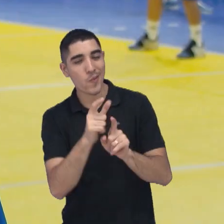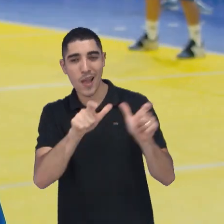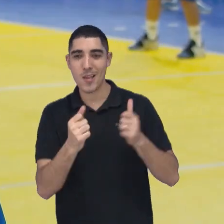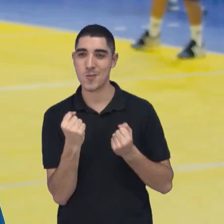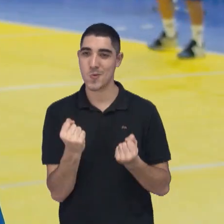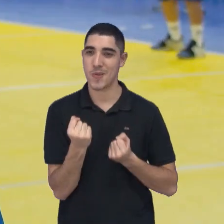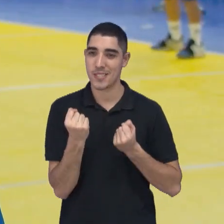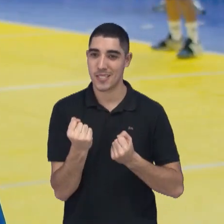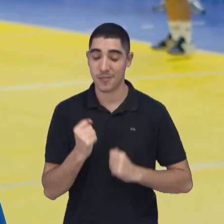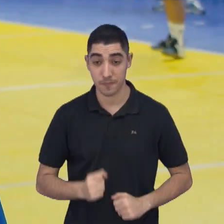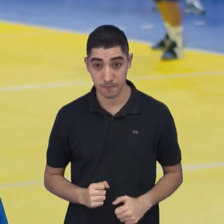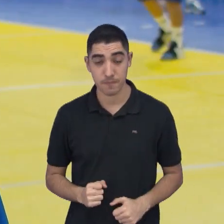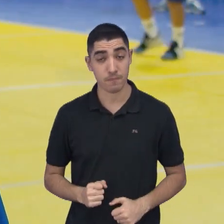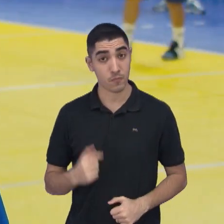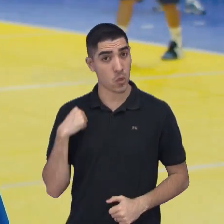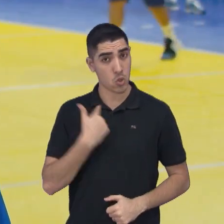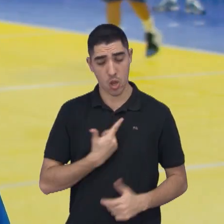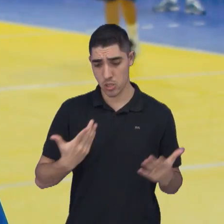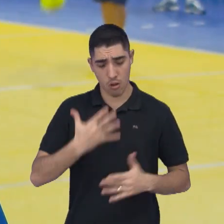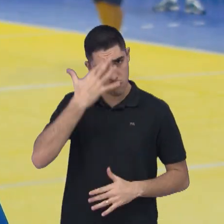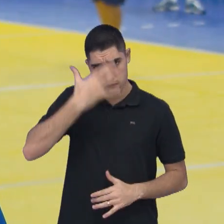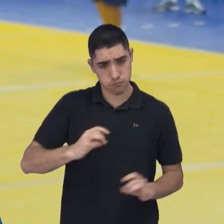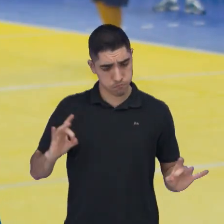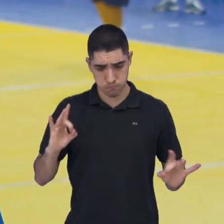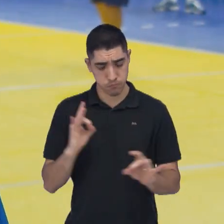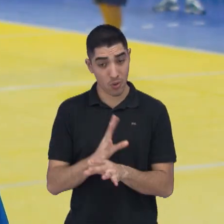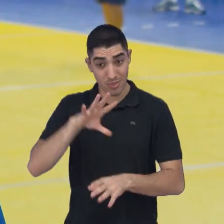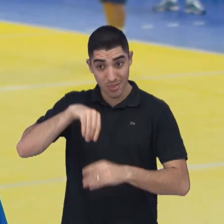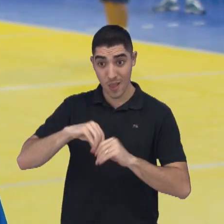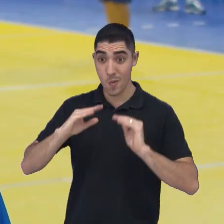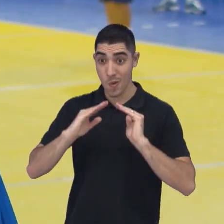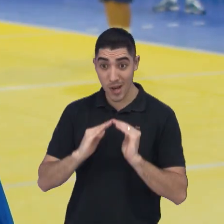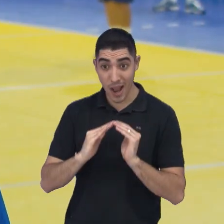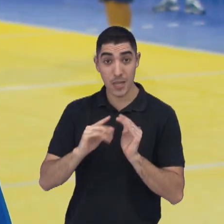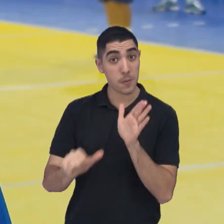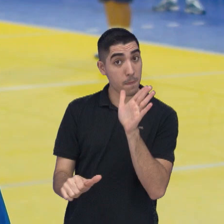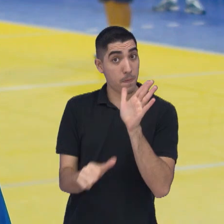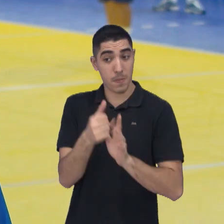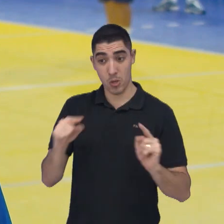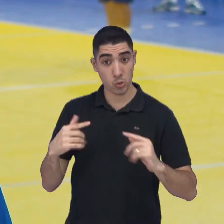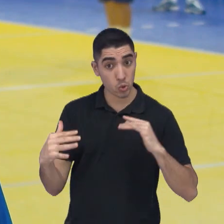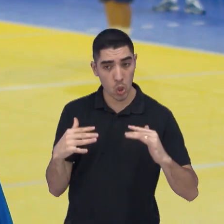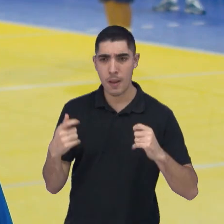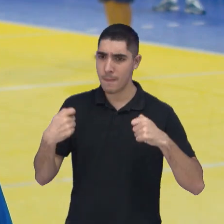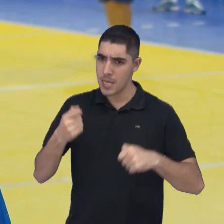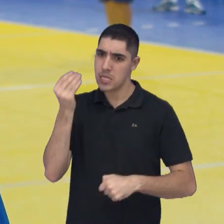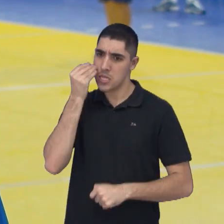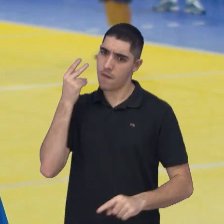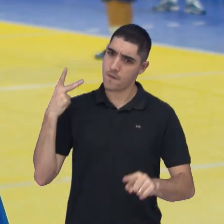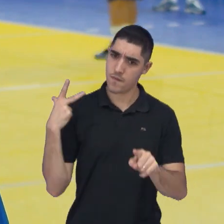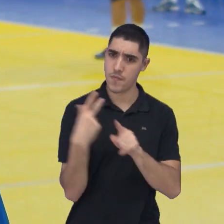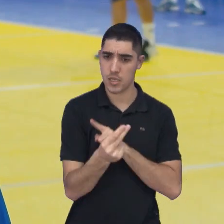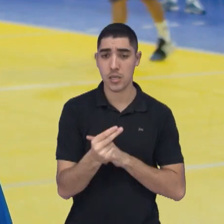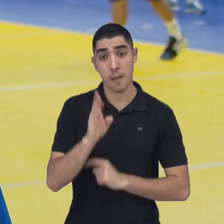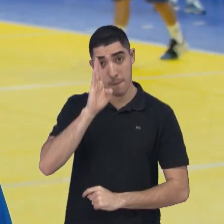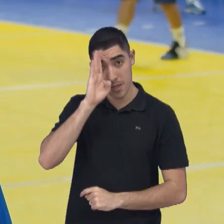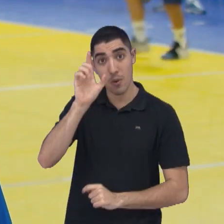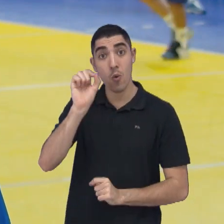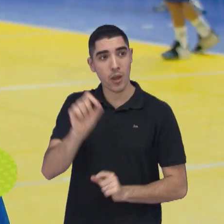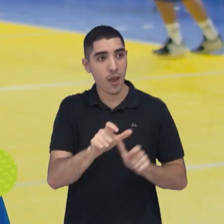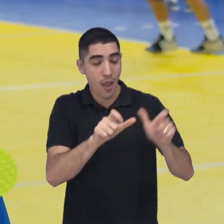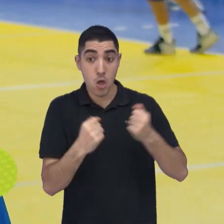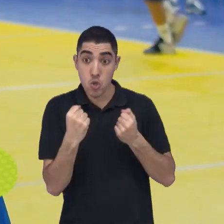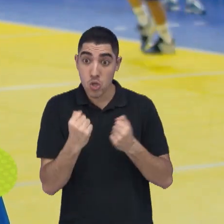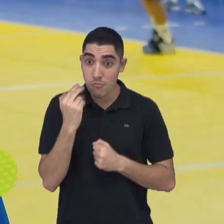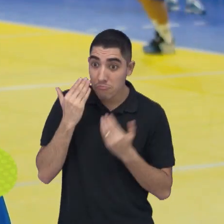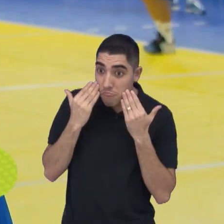está preparado para poder fazer um jogo de estreia que é em casa, que é importantíssimo, para vencer e de preferência para empolgar quem estiver